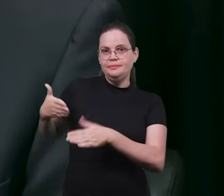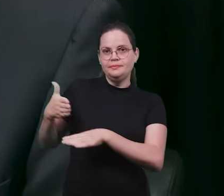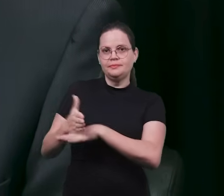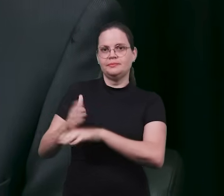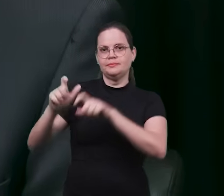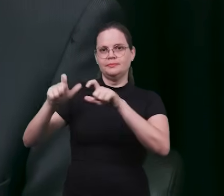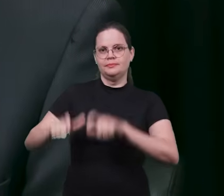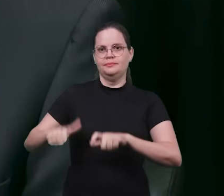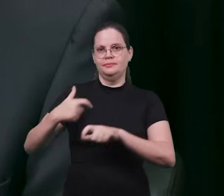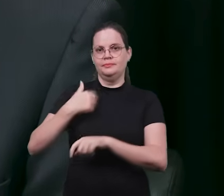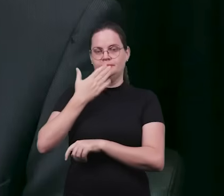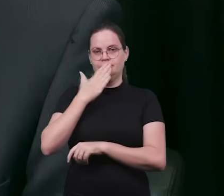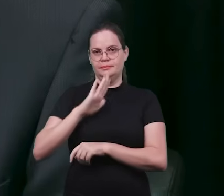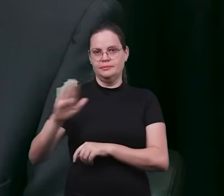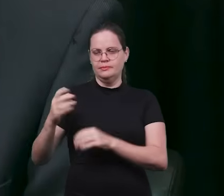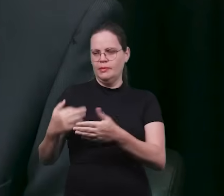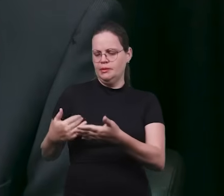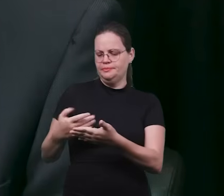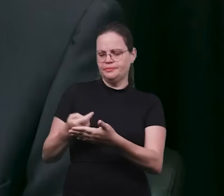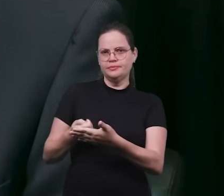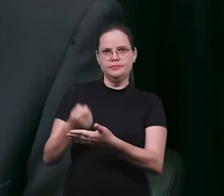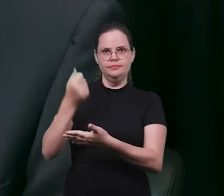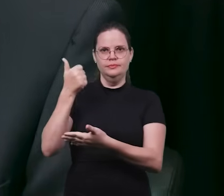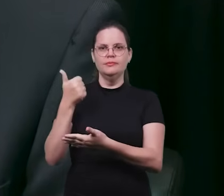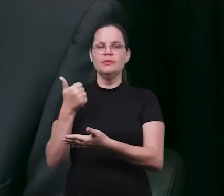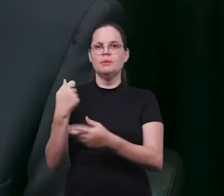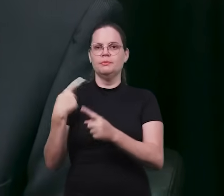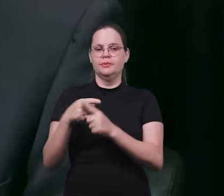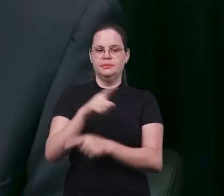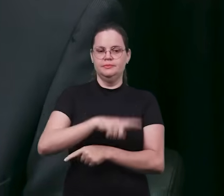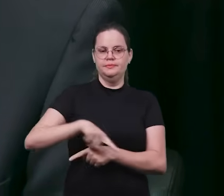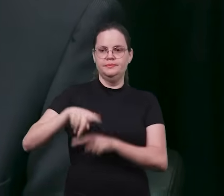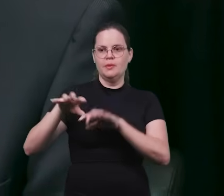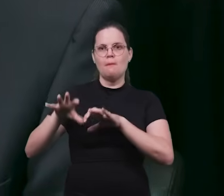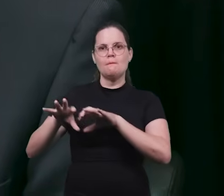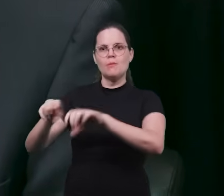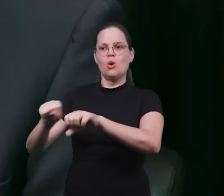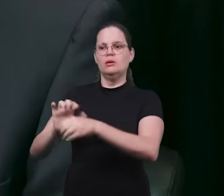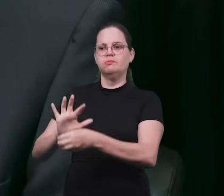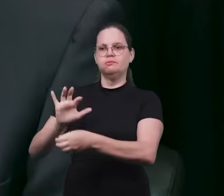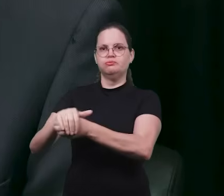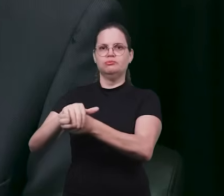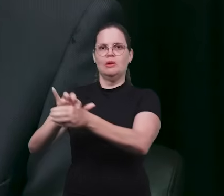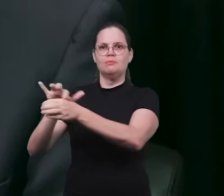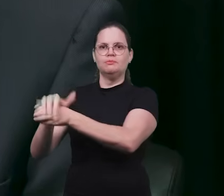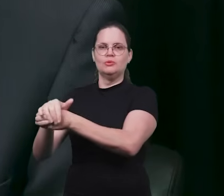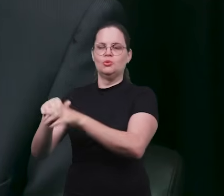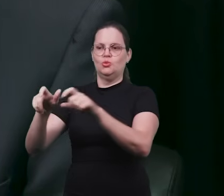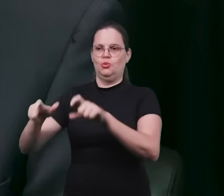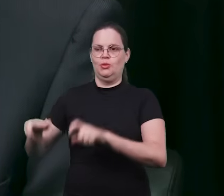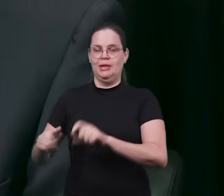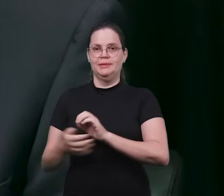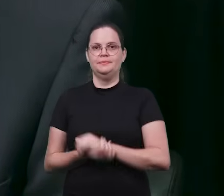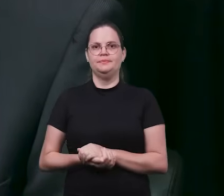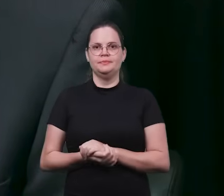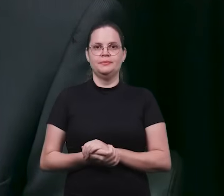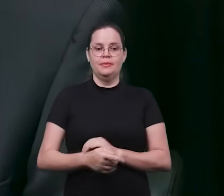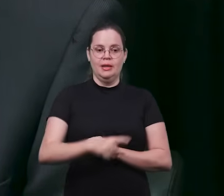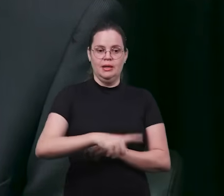e era o preparo para a conquista. E o preparo do povo de Deus antes da